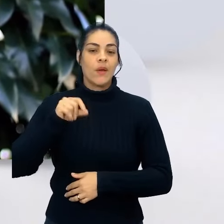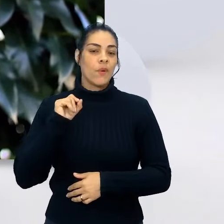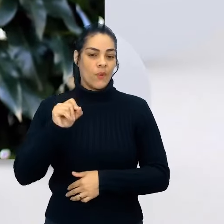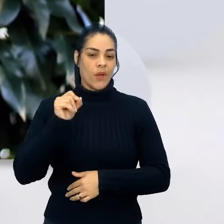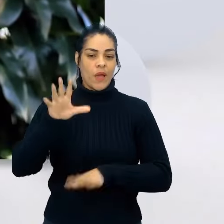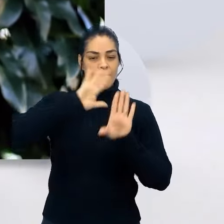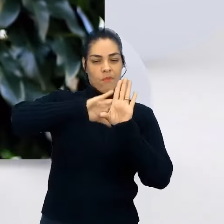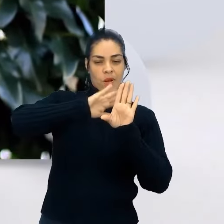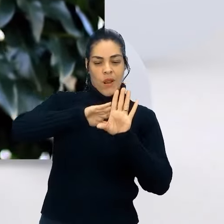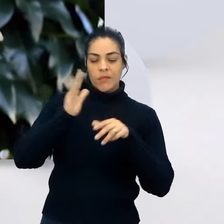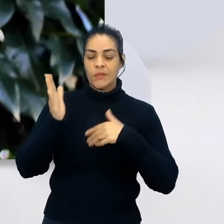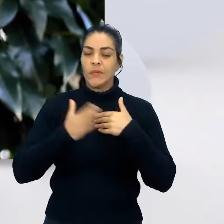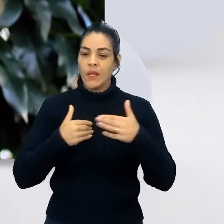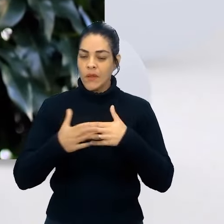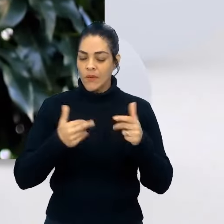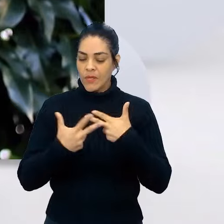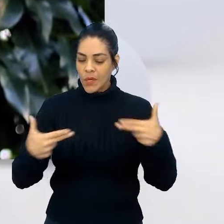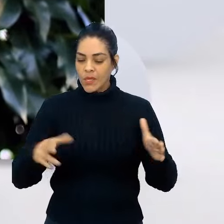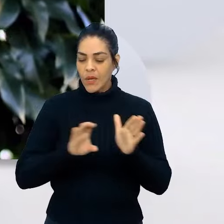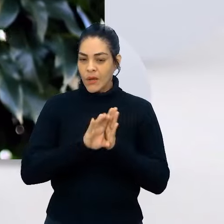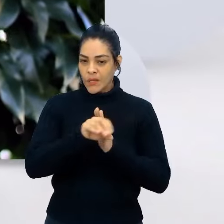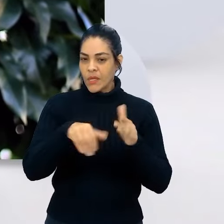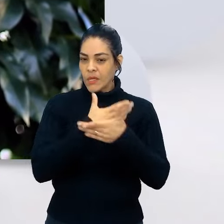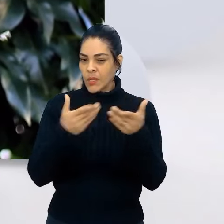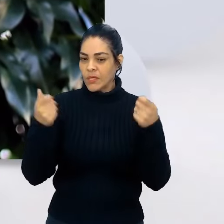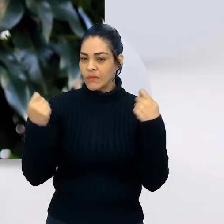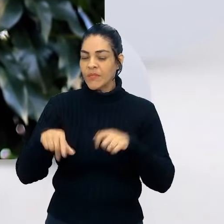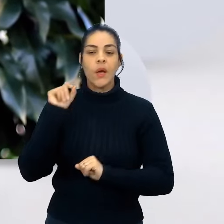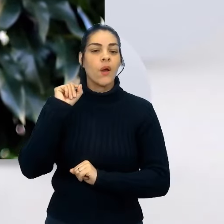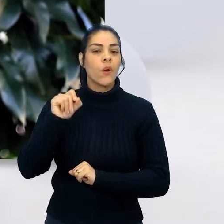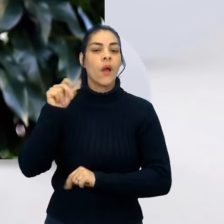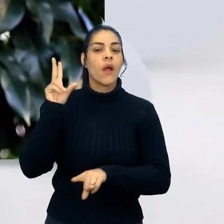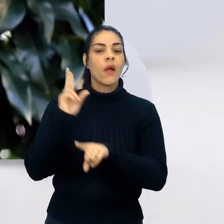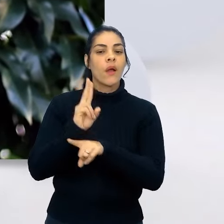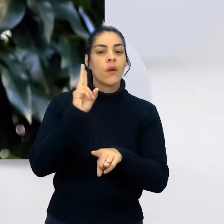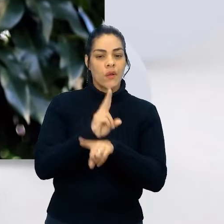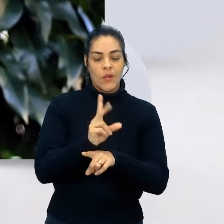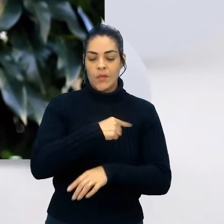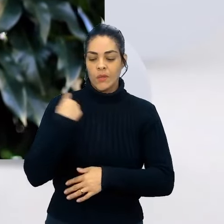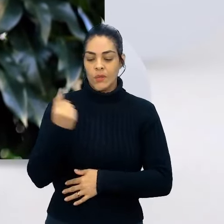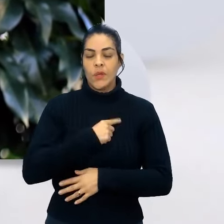por trás de qualquer um desses dois conceitos, a gente precisa mesmo é cuidar